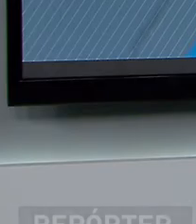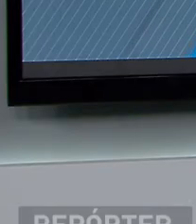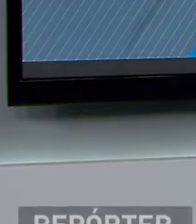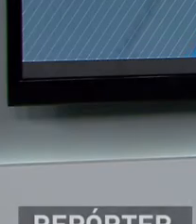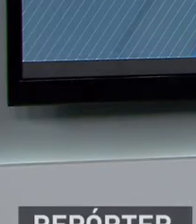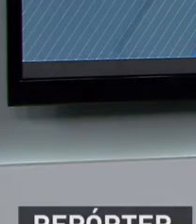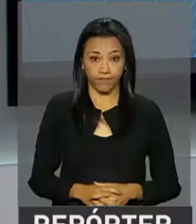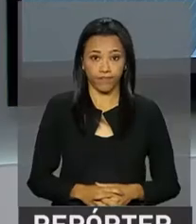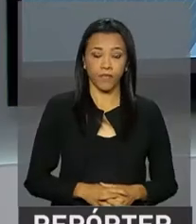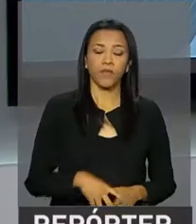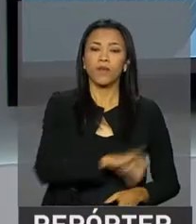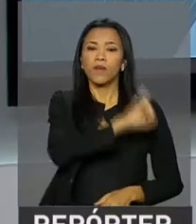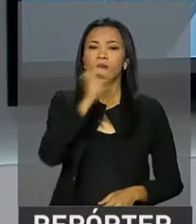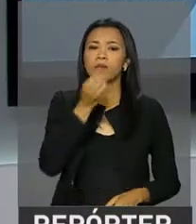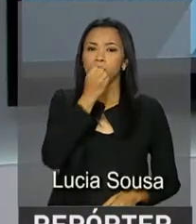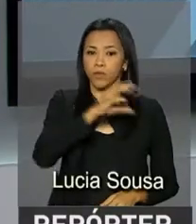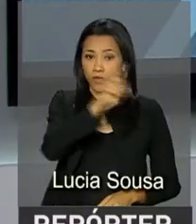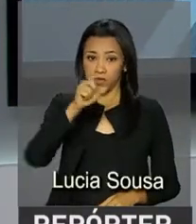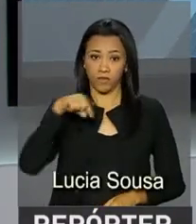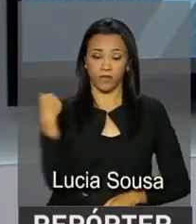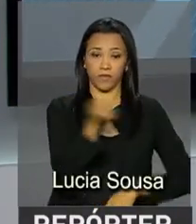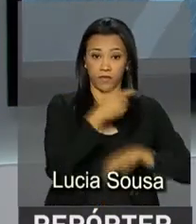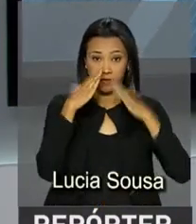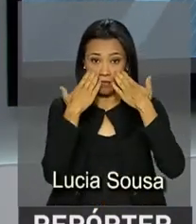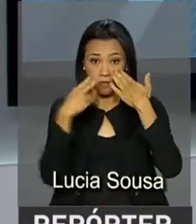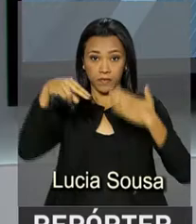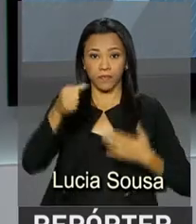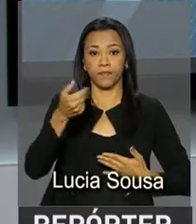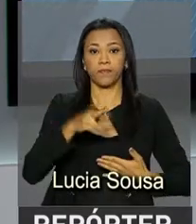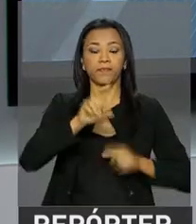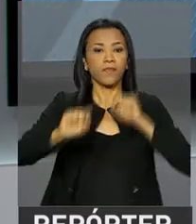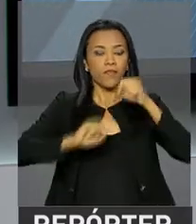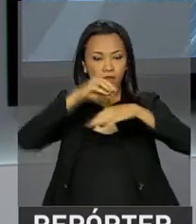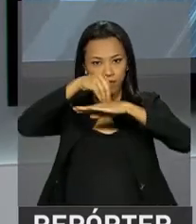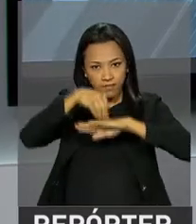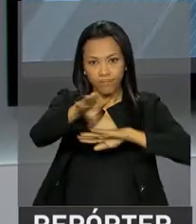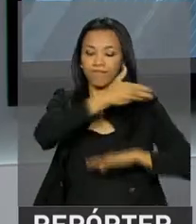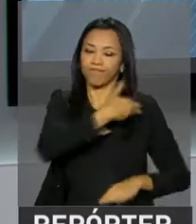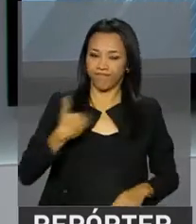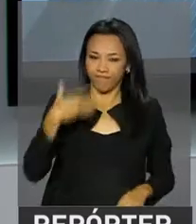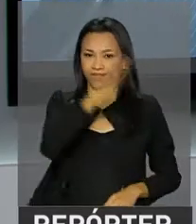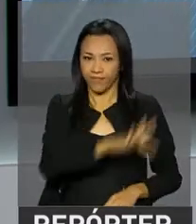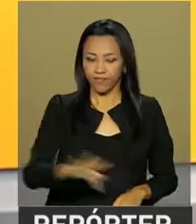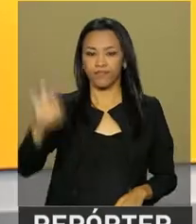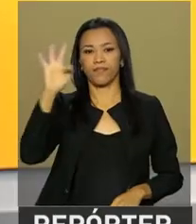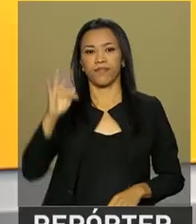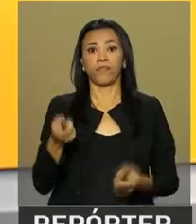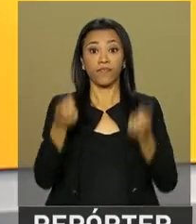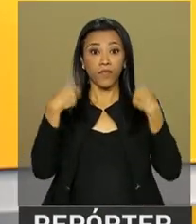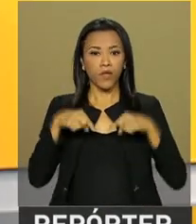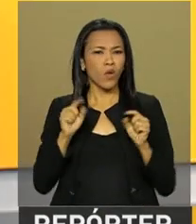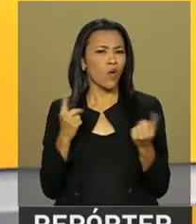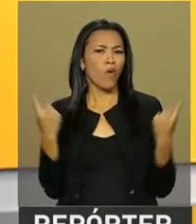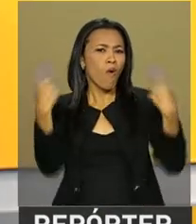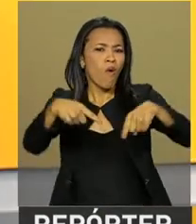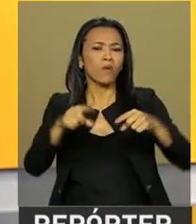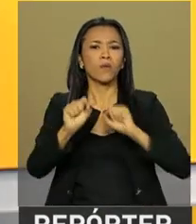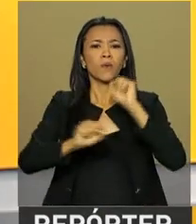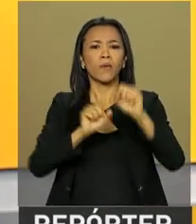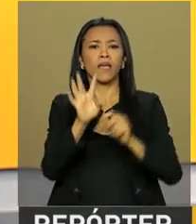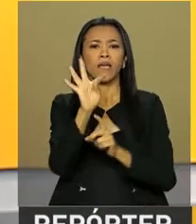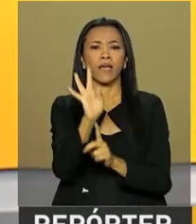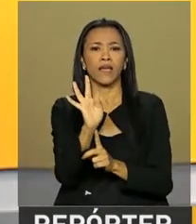olá bom dia estamos de volta com o repórter nbr e as notícias do governo federal no combate aos crimes